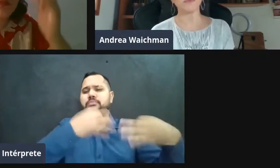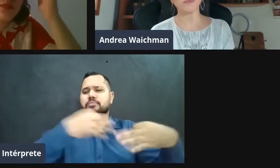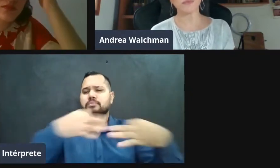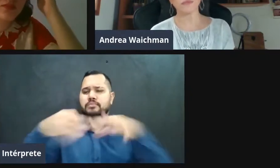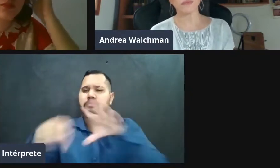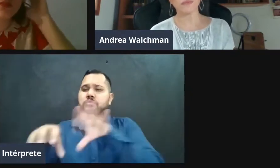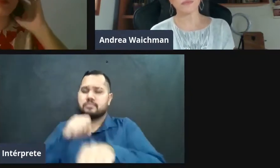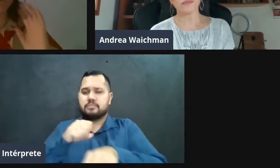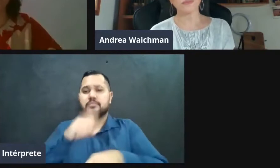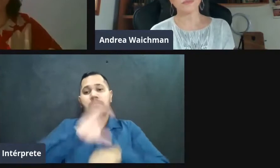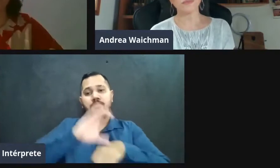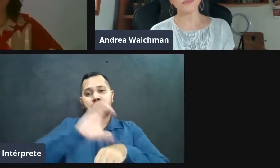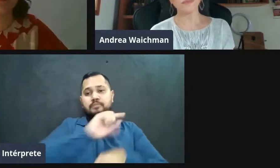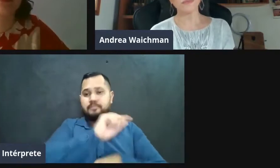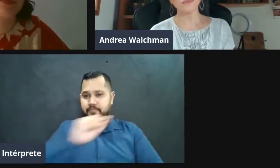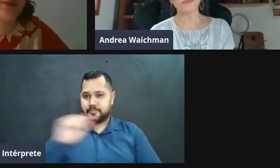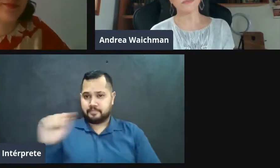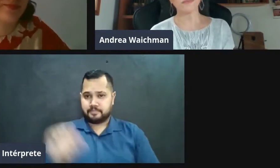cursos.